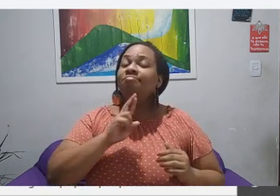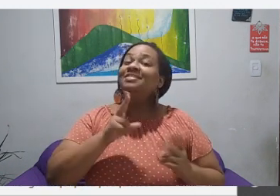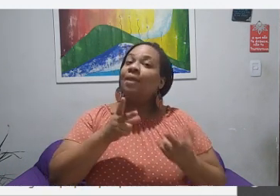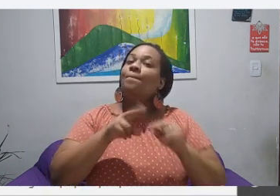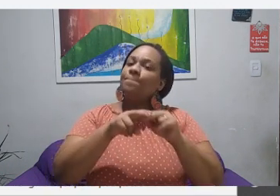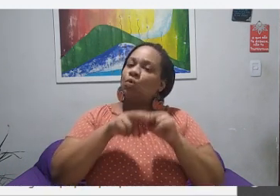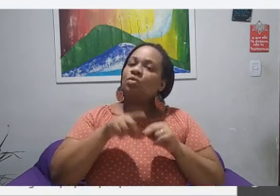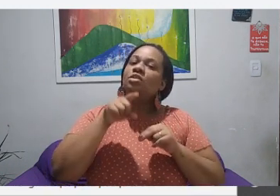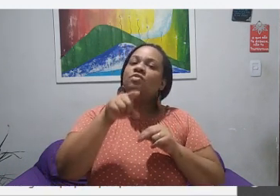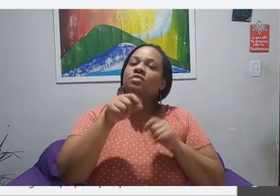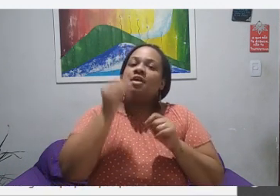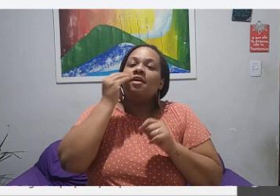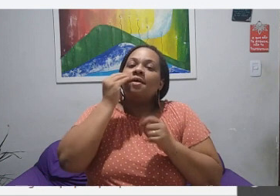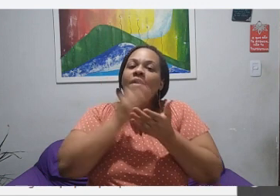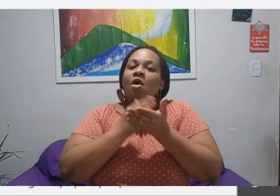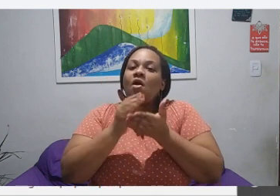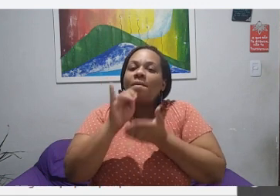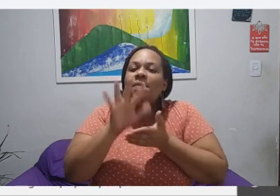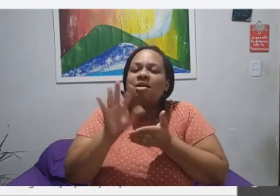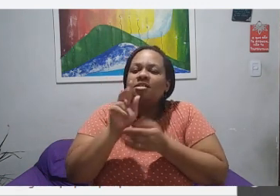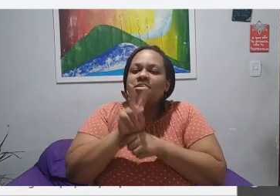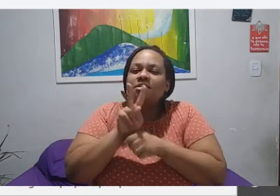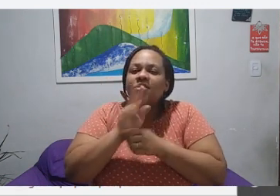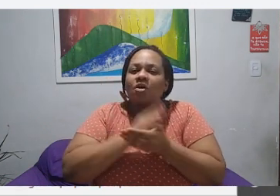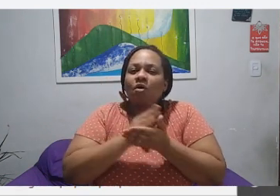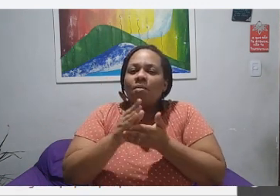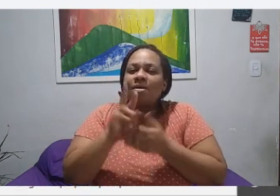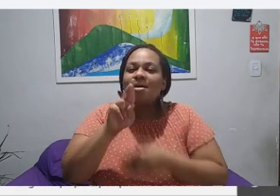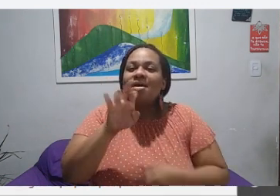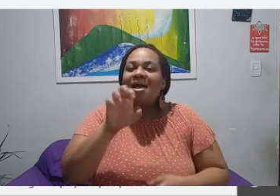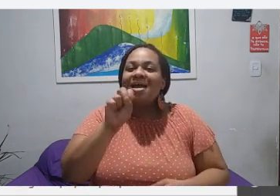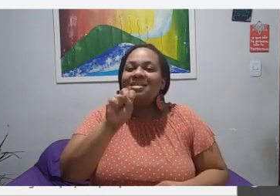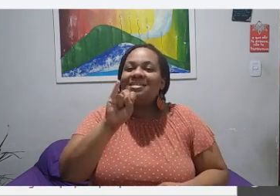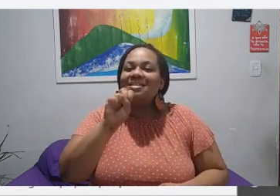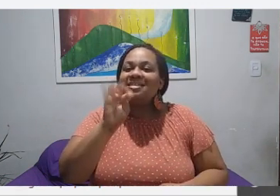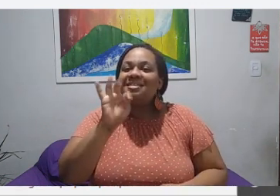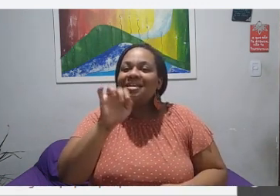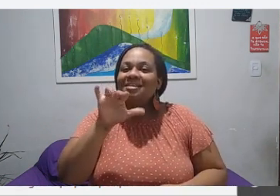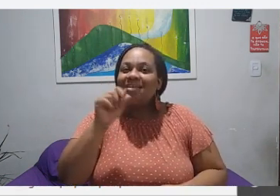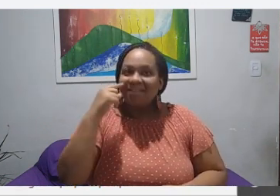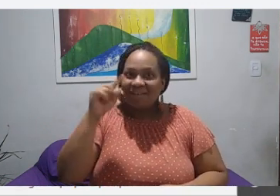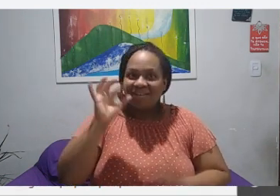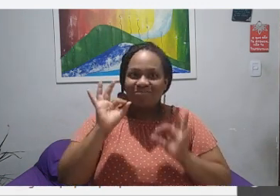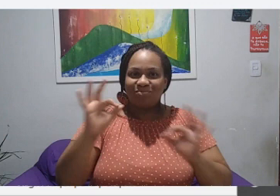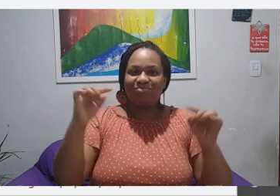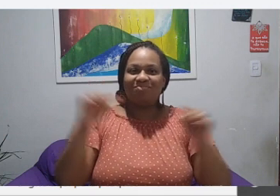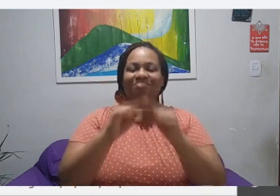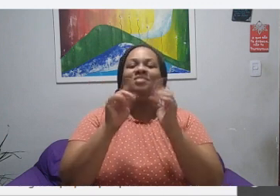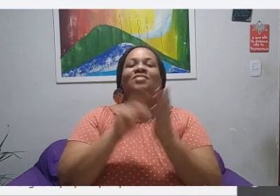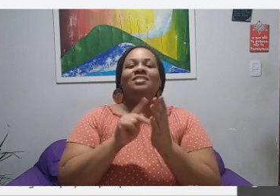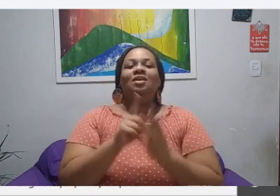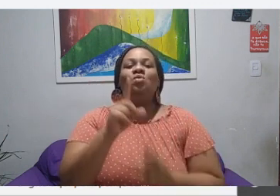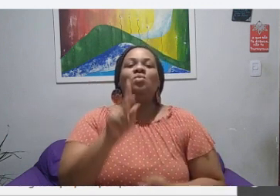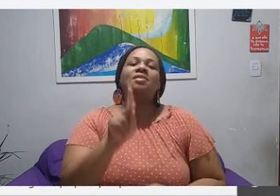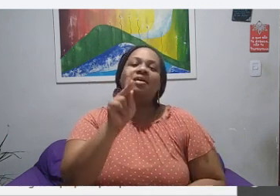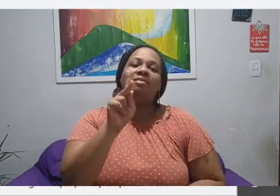isso, você vai colocar, vamos iniciar aqui a simulação, e colocar em resistência. Tá vendo? O multímetro mediu